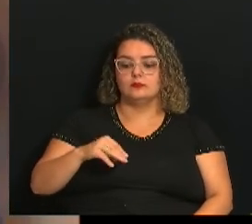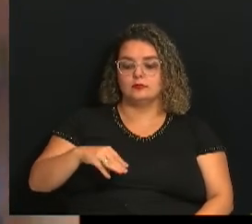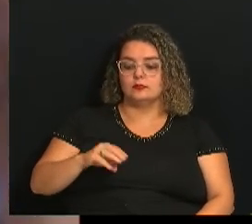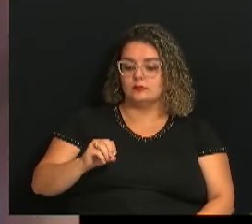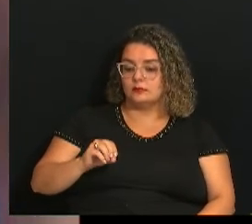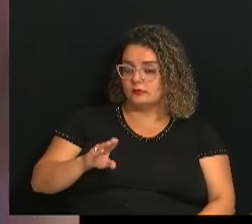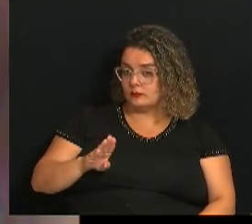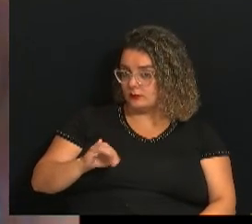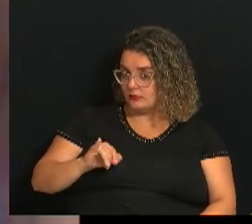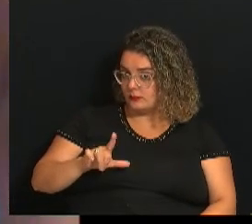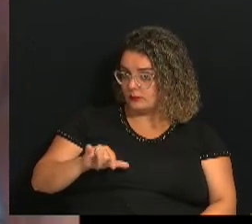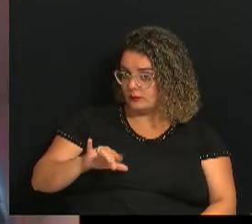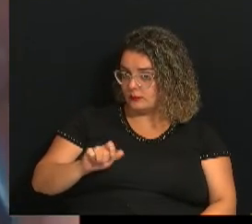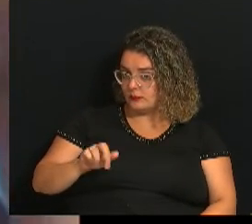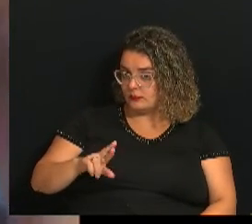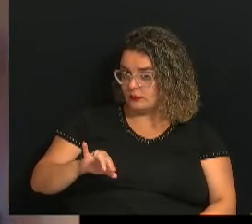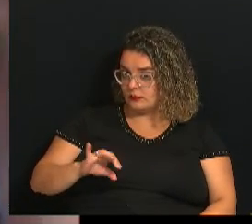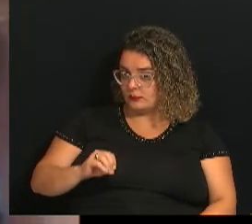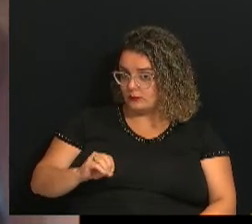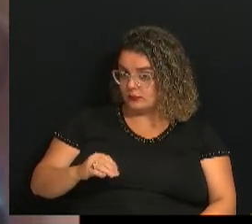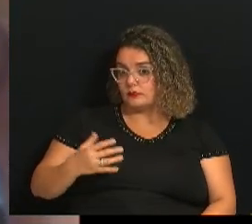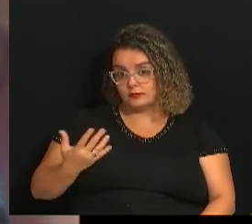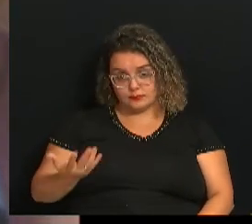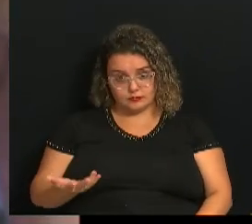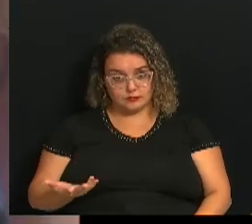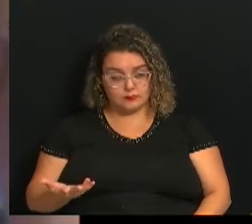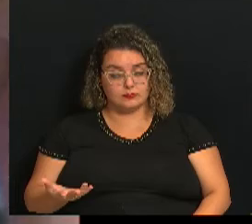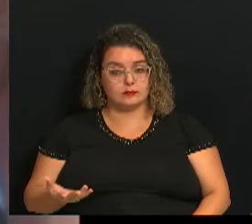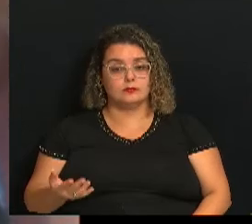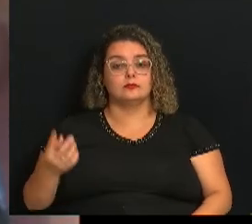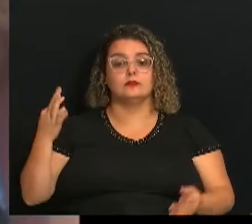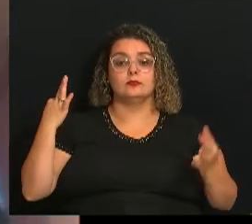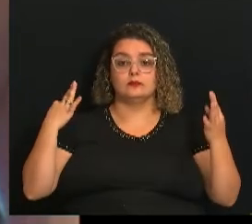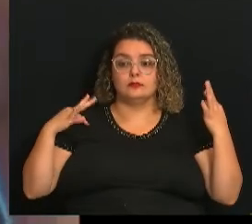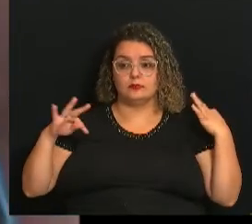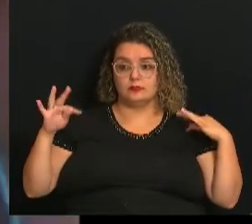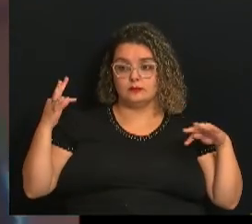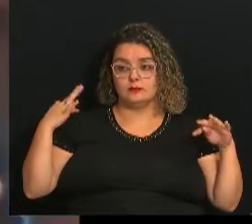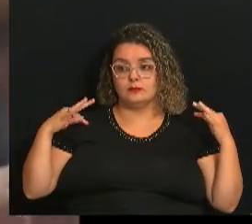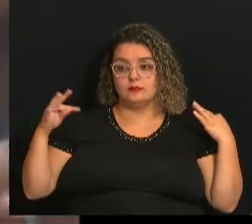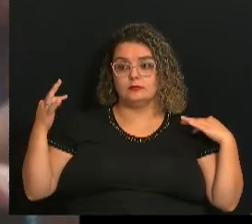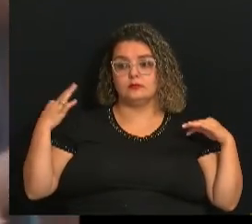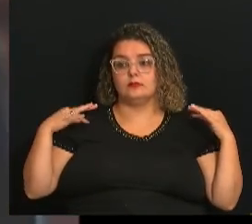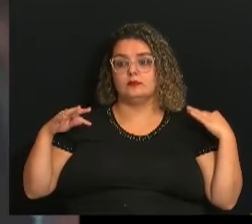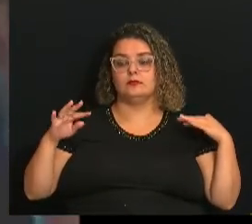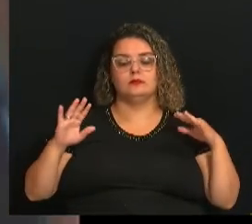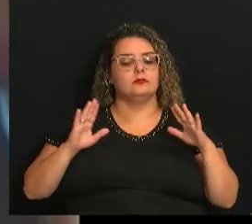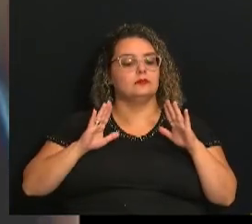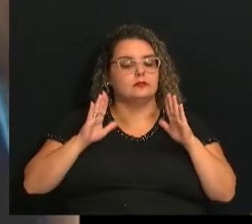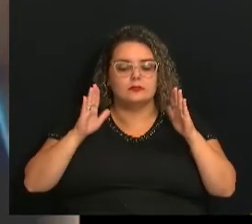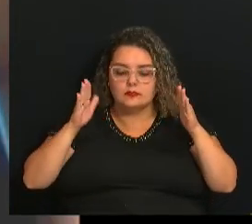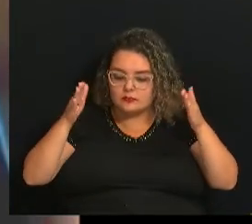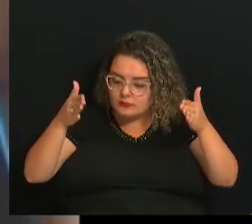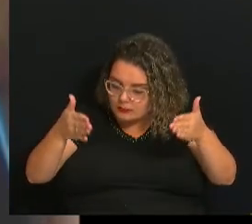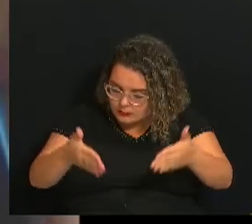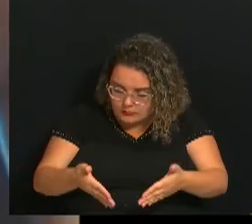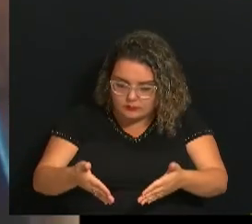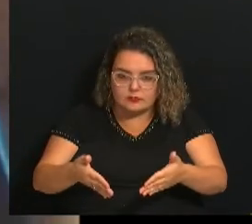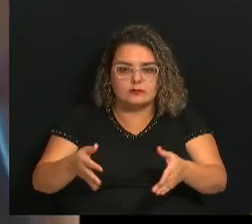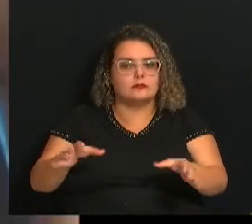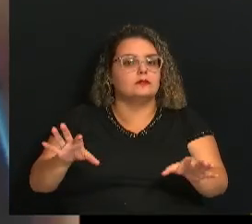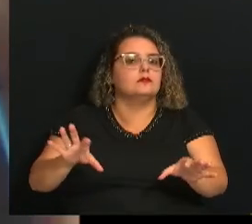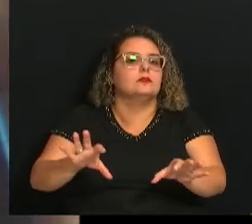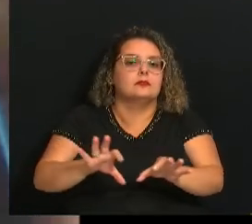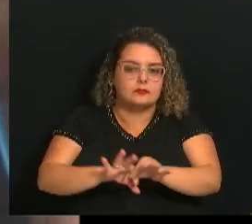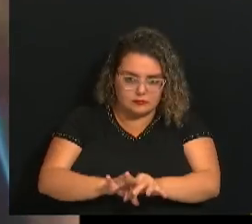Né? E o turismo, ele está incrivelmente vinculado à questão